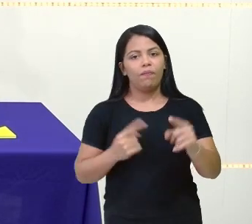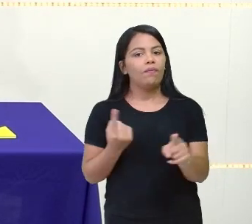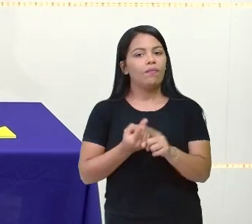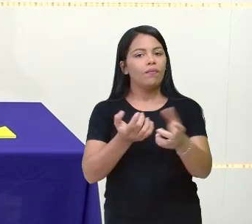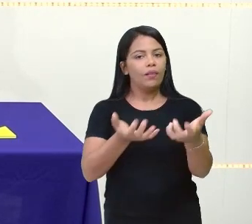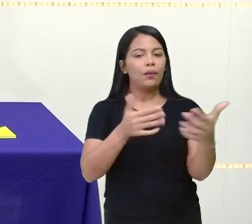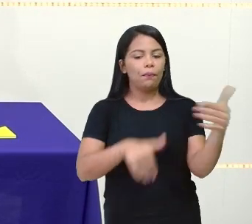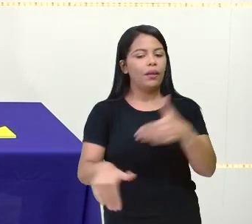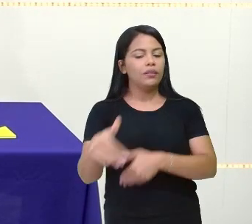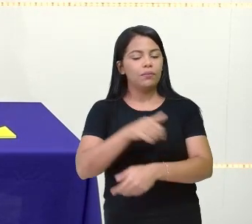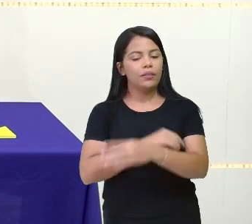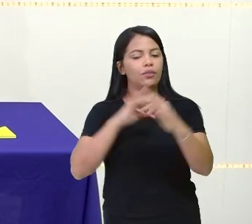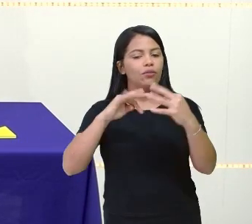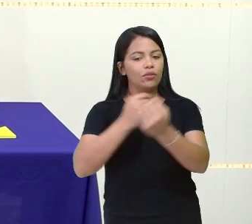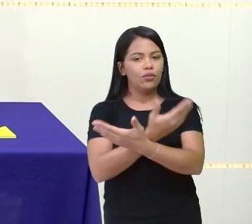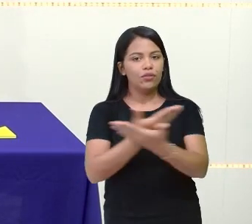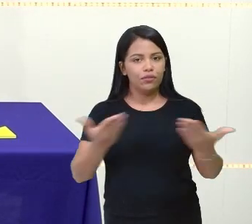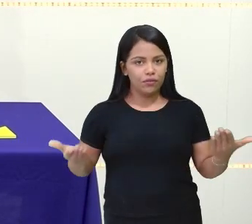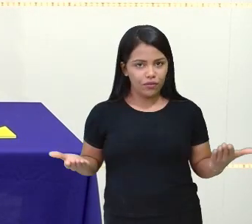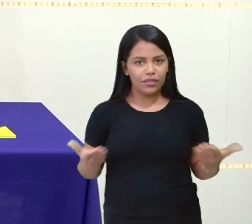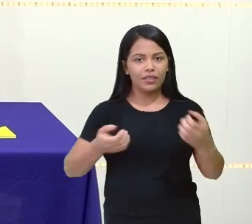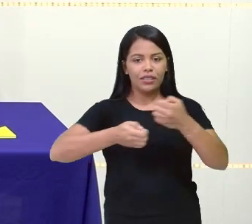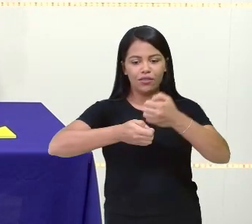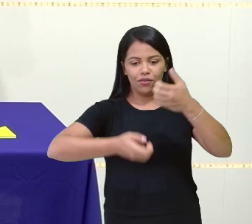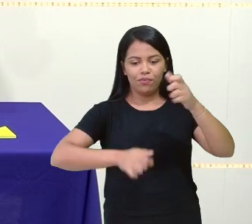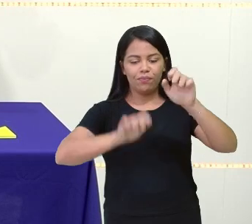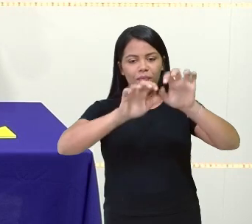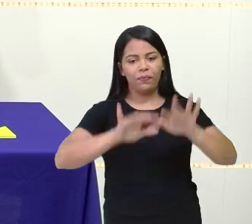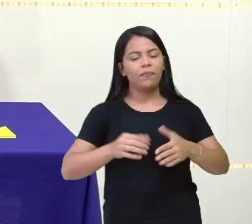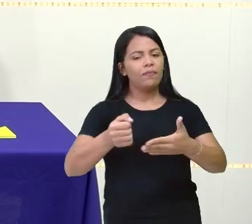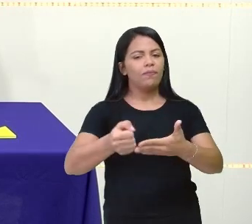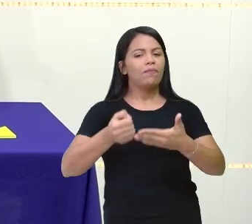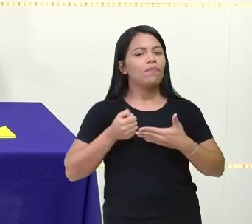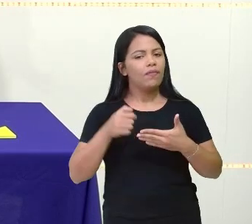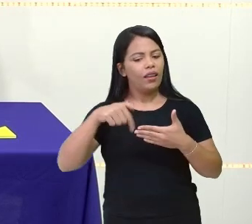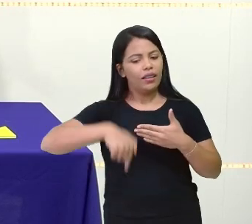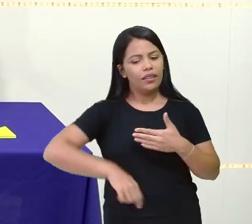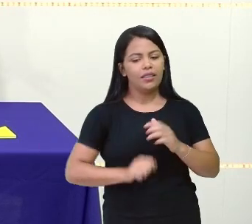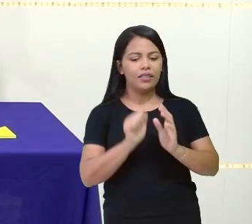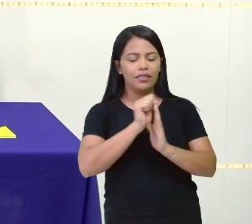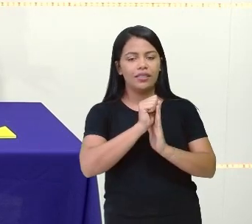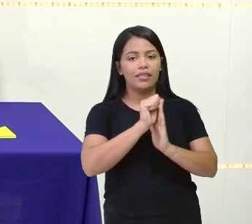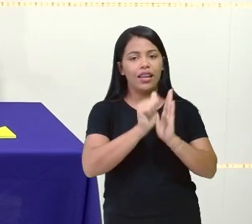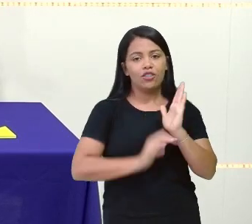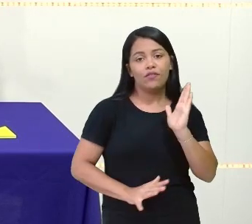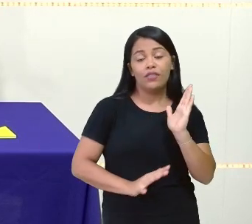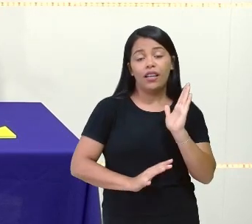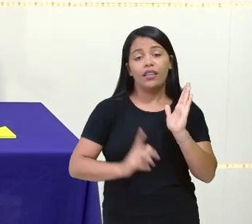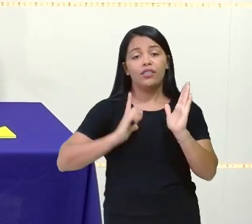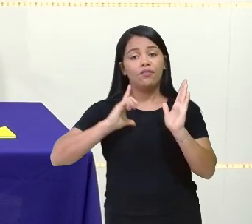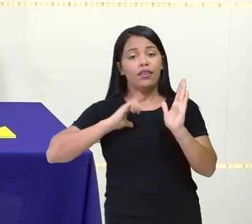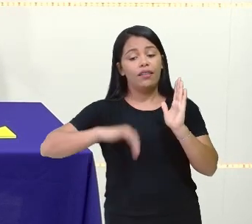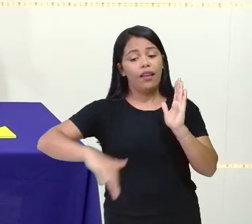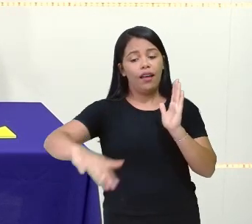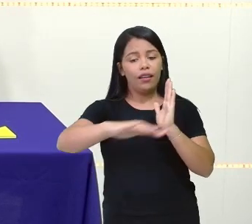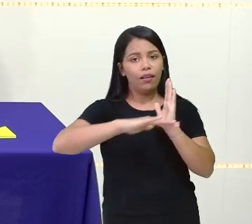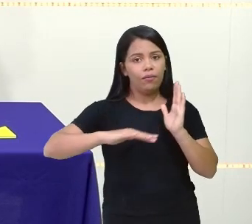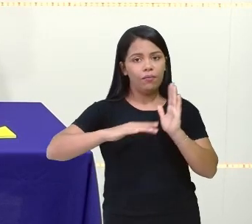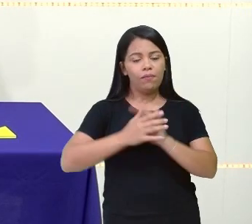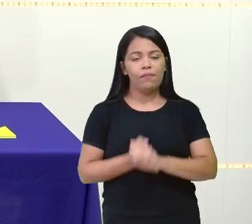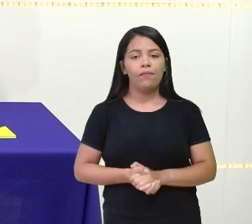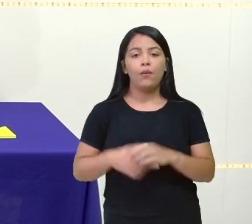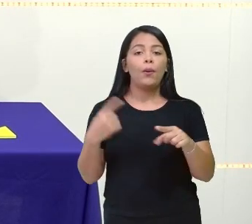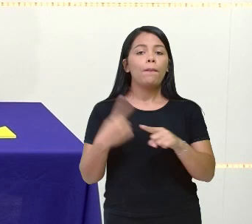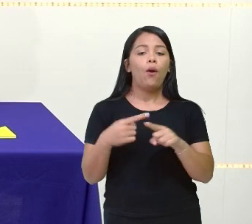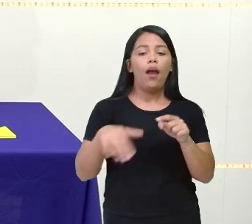com a participação de todos vocês no chat, para me ajudar aqui nas atividades que vai envolver áreas, né? Porque a